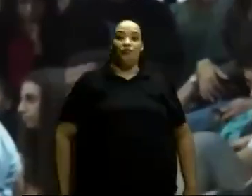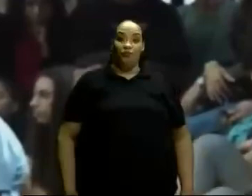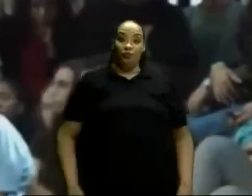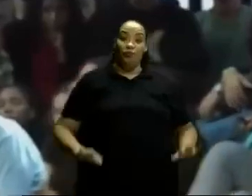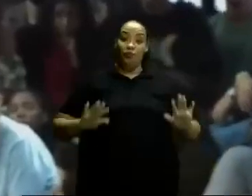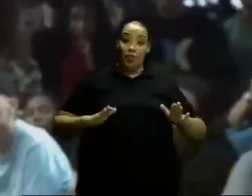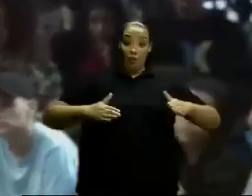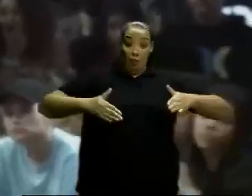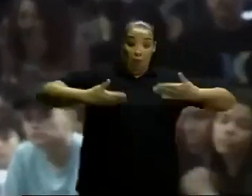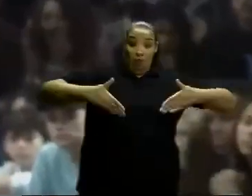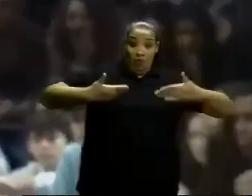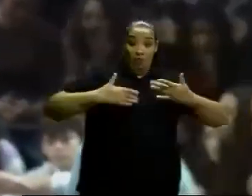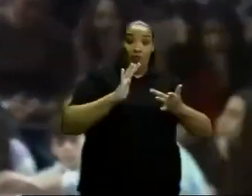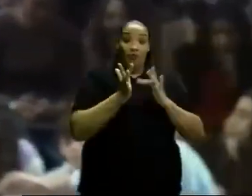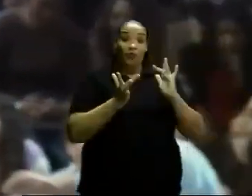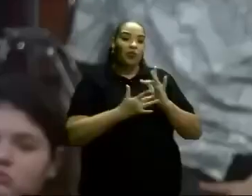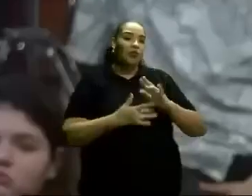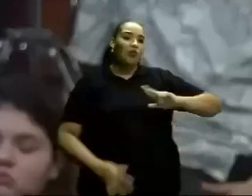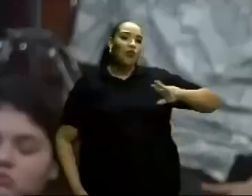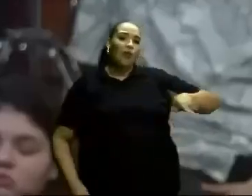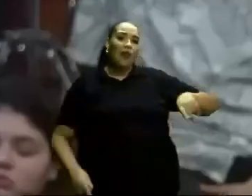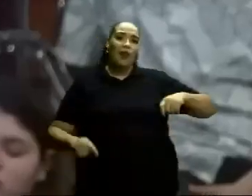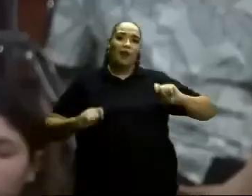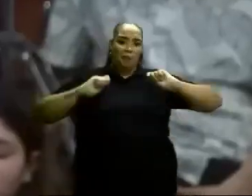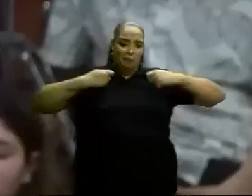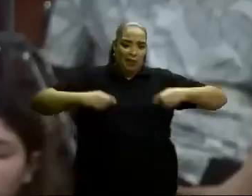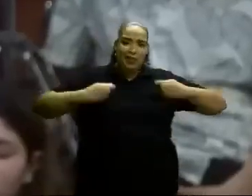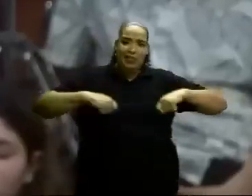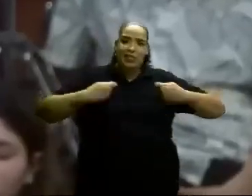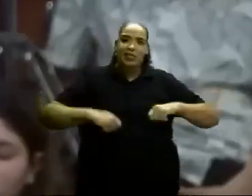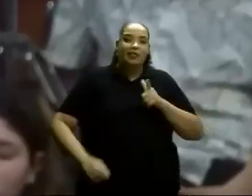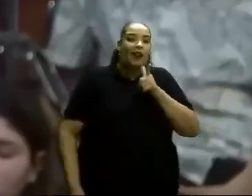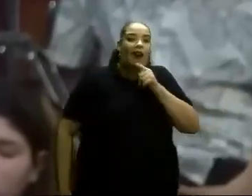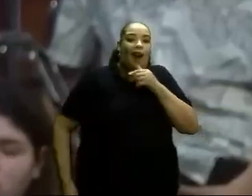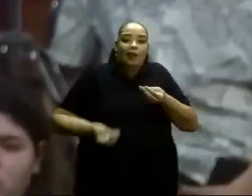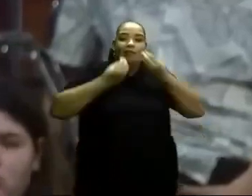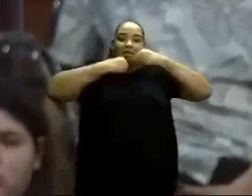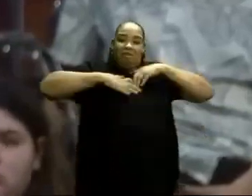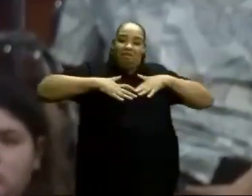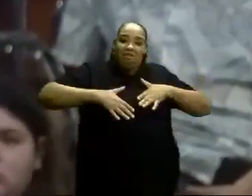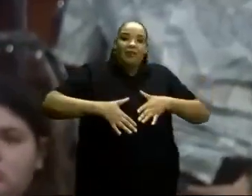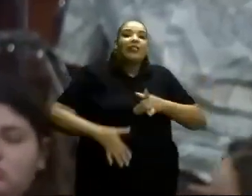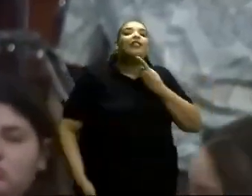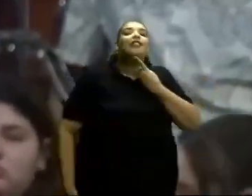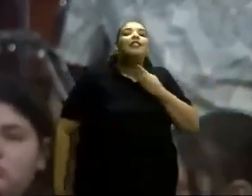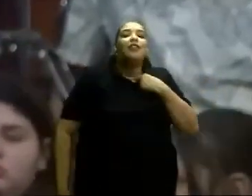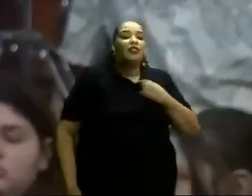Então a motivação dele não é a necessidade de saciar o desejo do